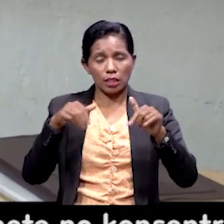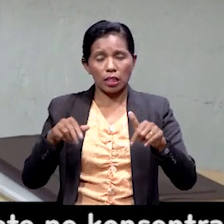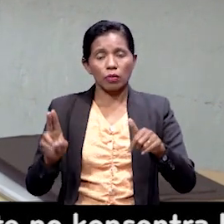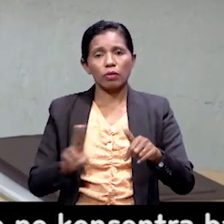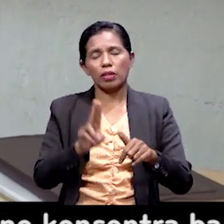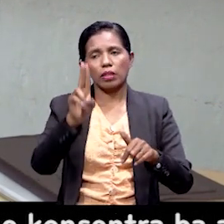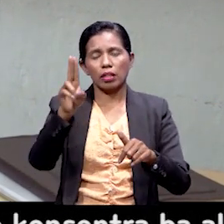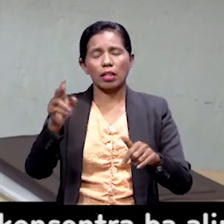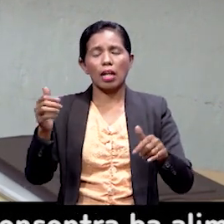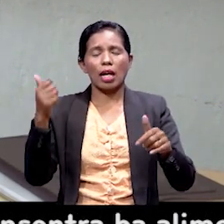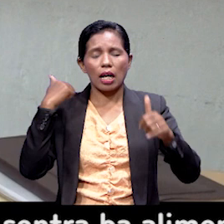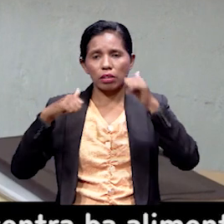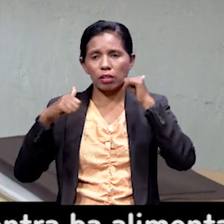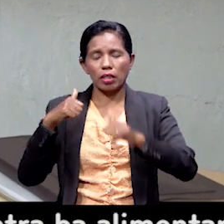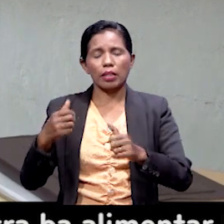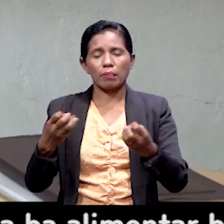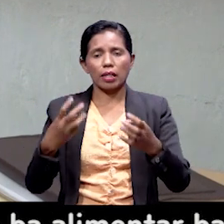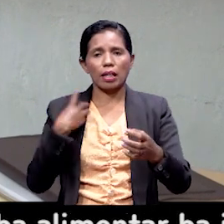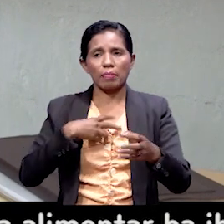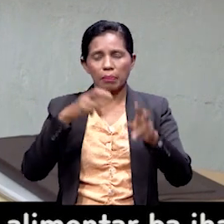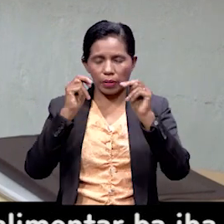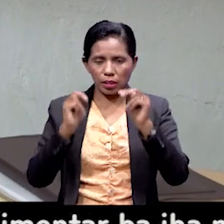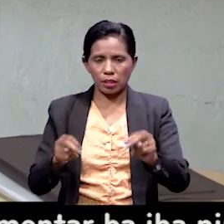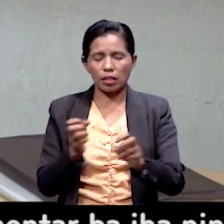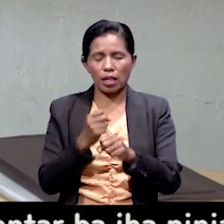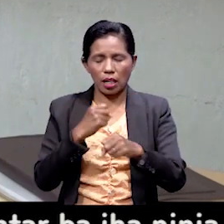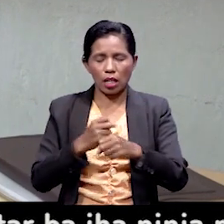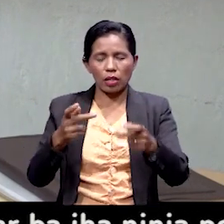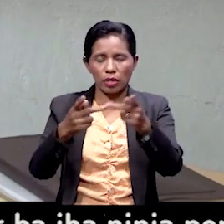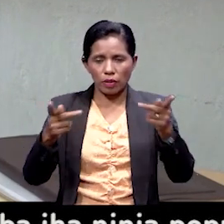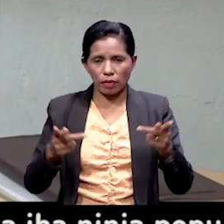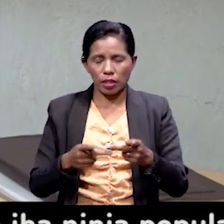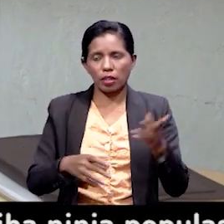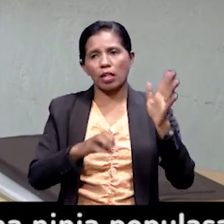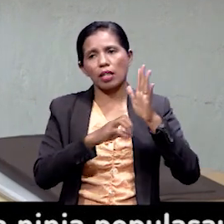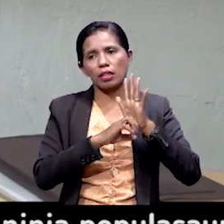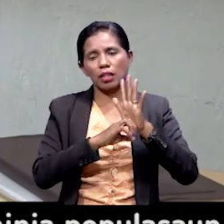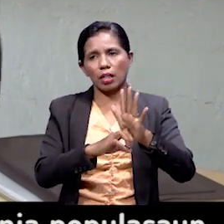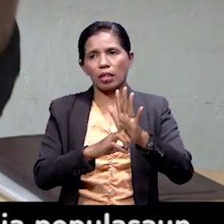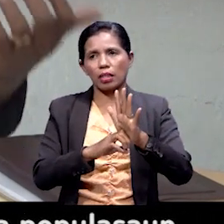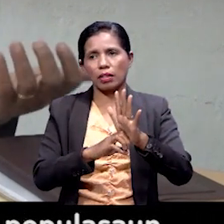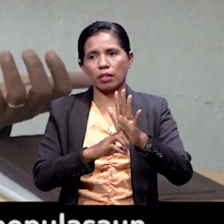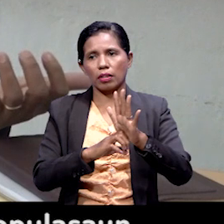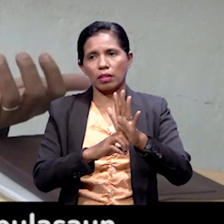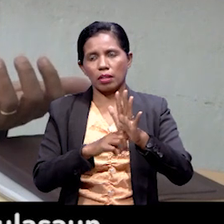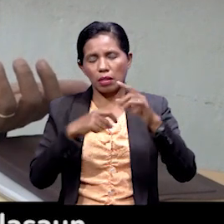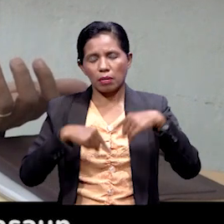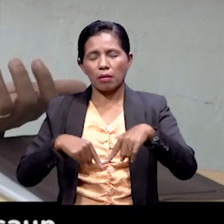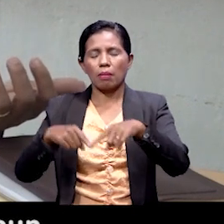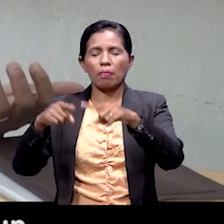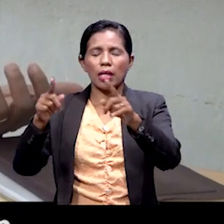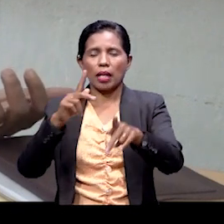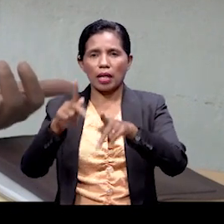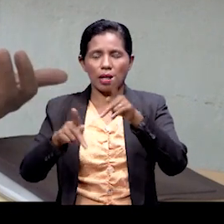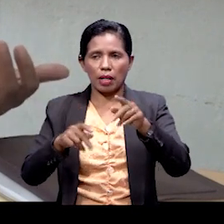Atividade barak ne be mak am precisa tem que halo ia terreno. Exemplo, estágio sira ne be mak